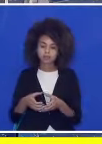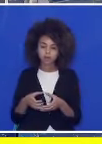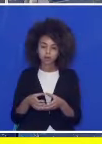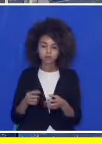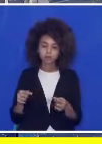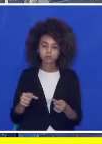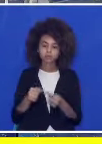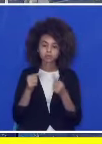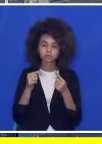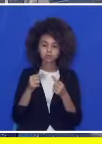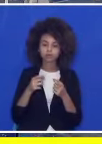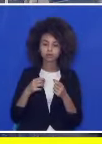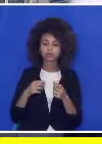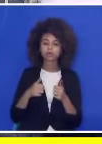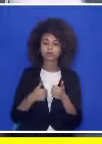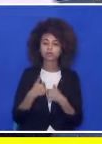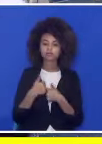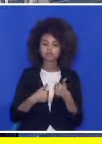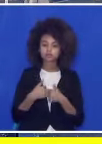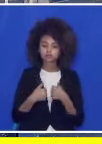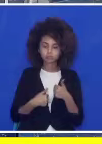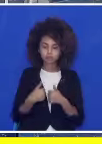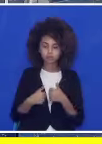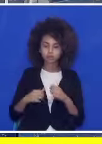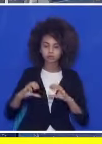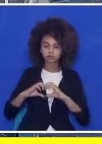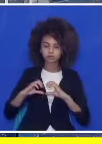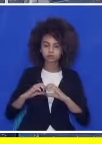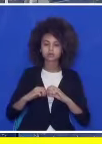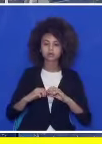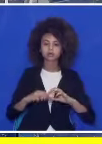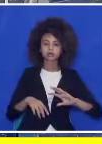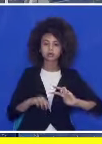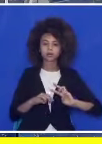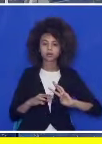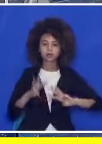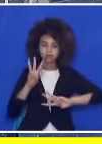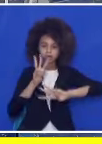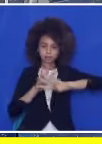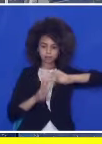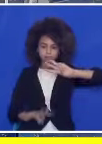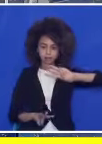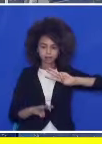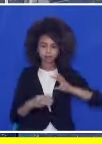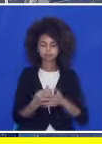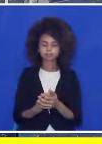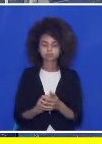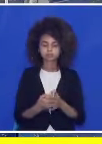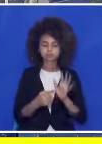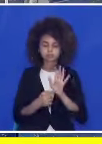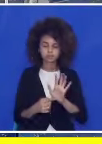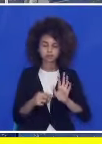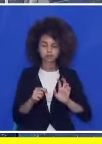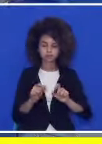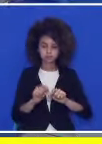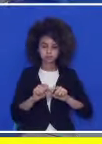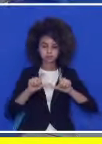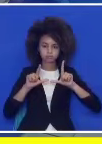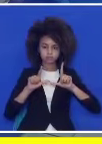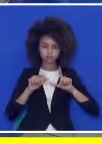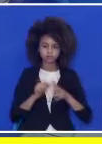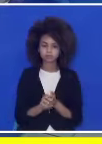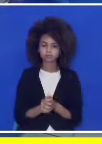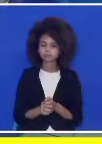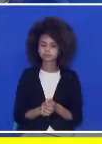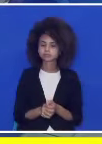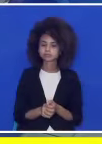a um time de futebol, conforme a tabela de times exposta na tela da TV.